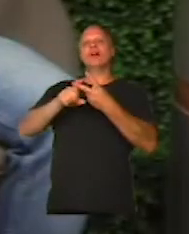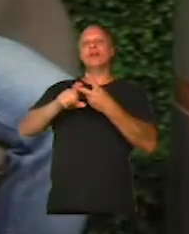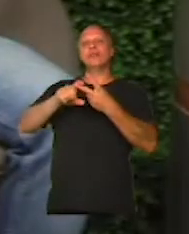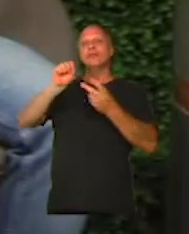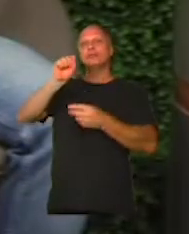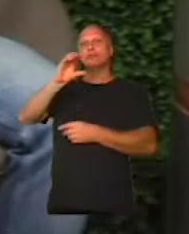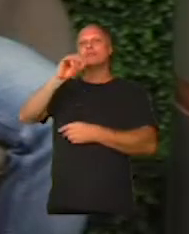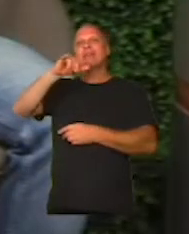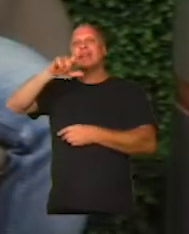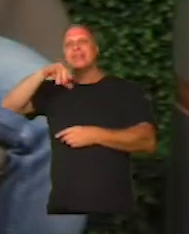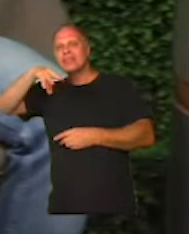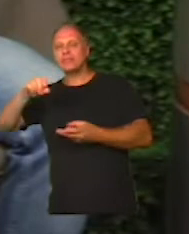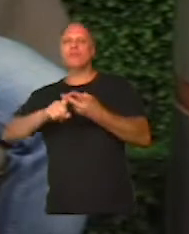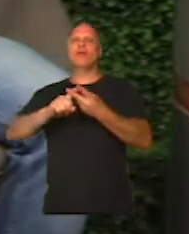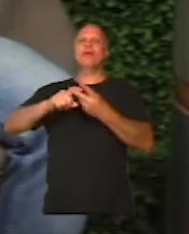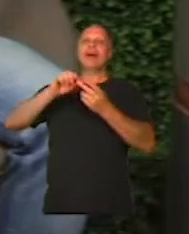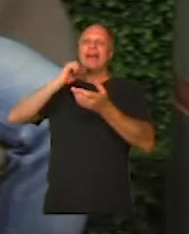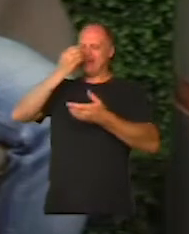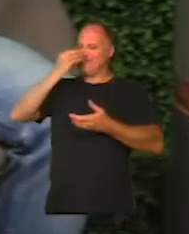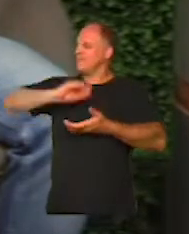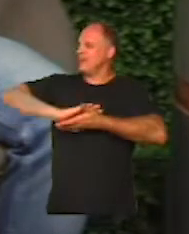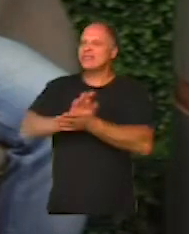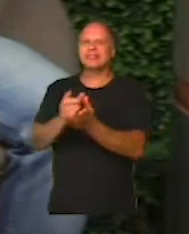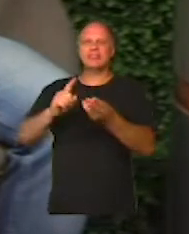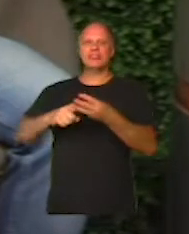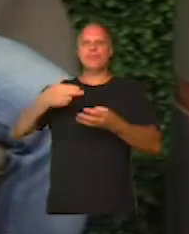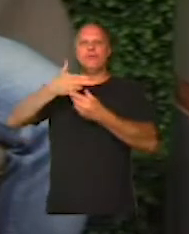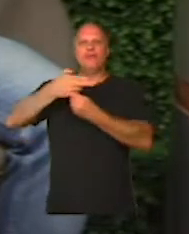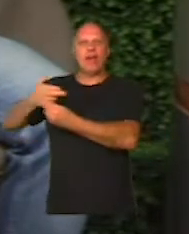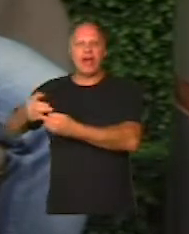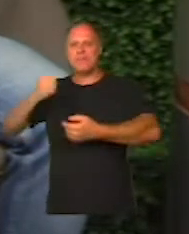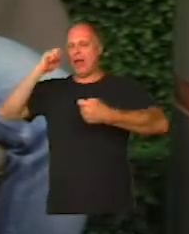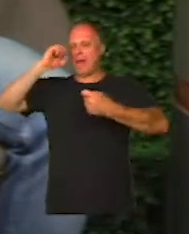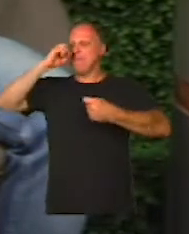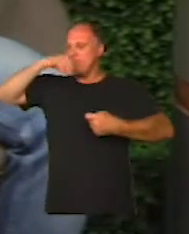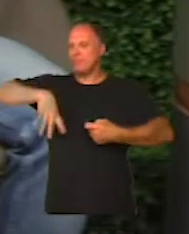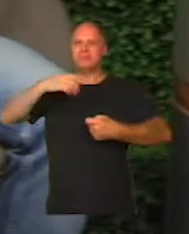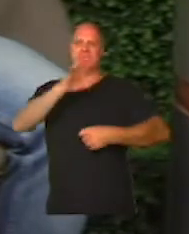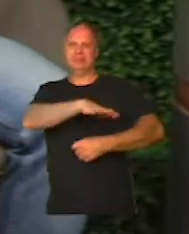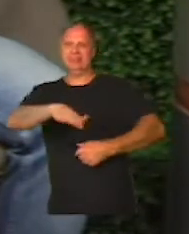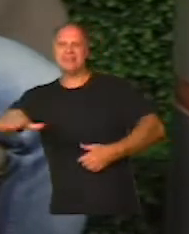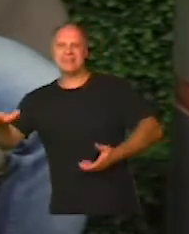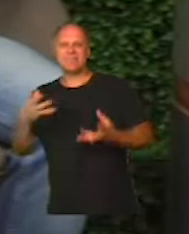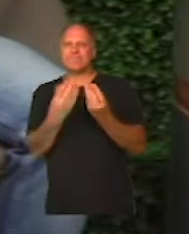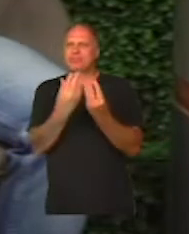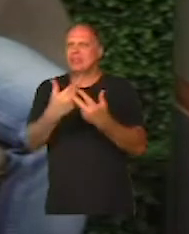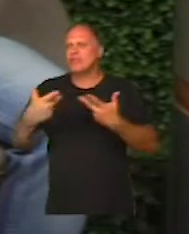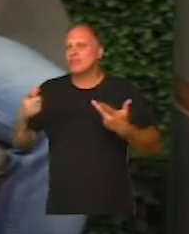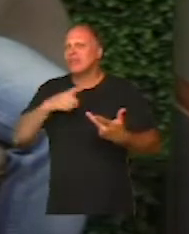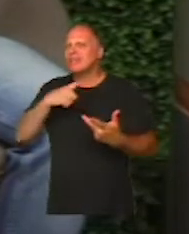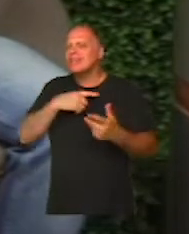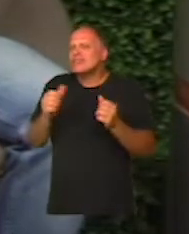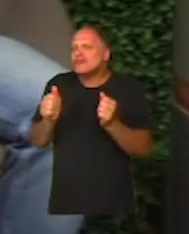sobre armamento, né? Sobre abuso de criança, enfim, ele tem uma série de coisas que engloba